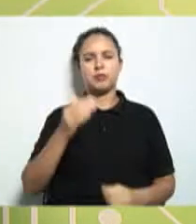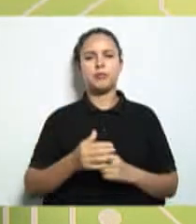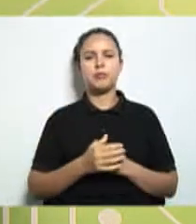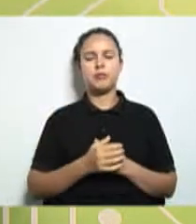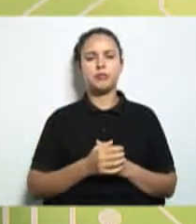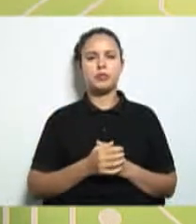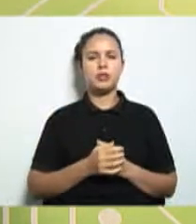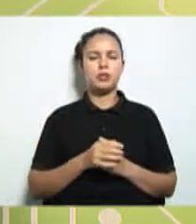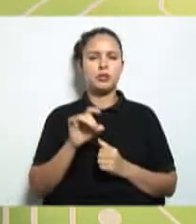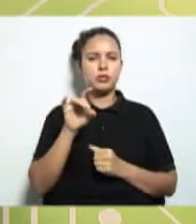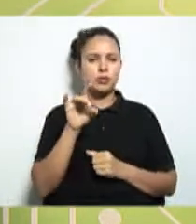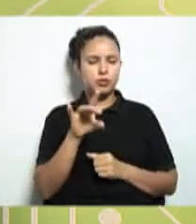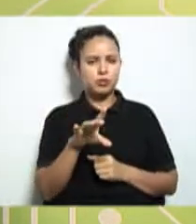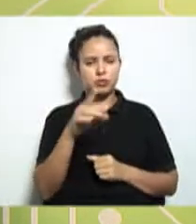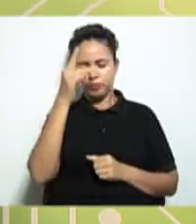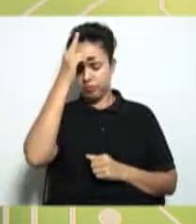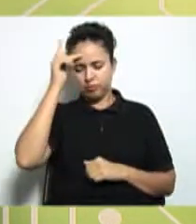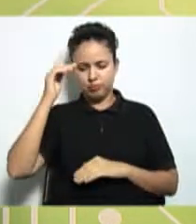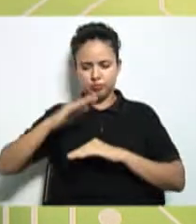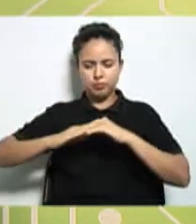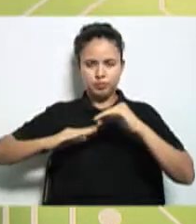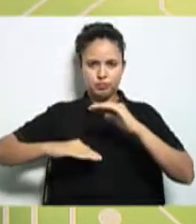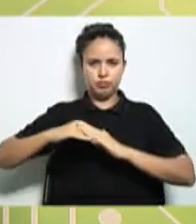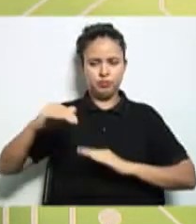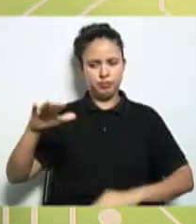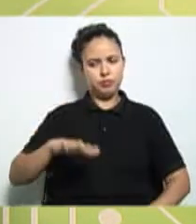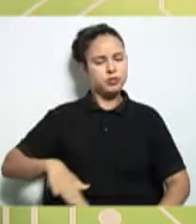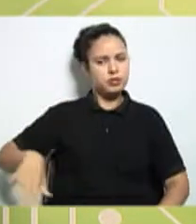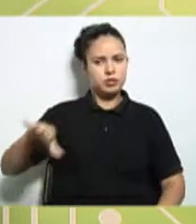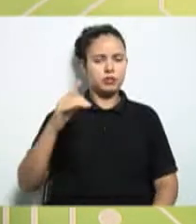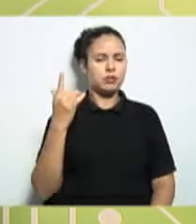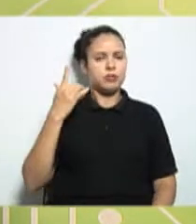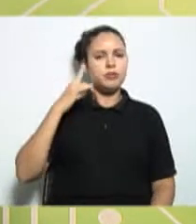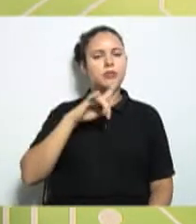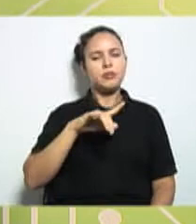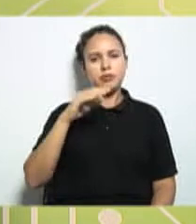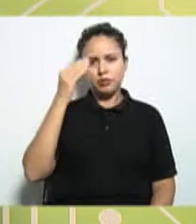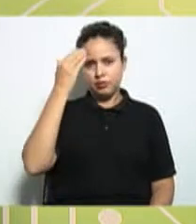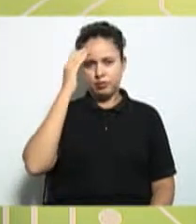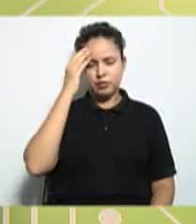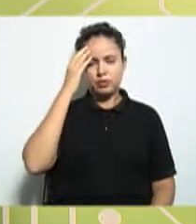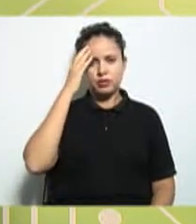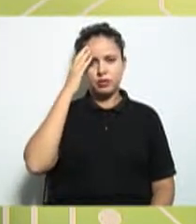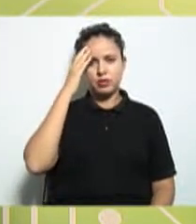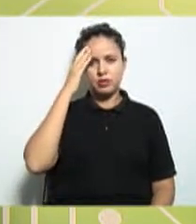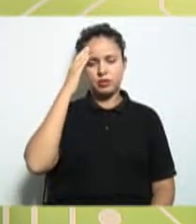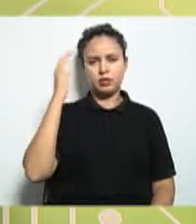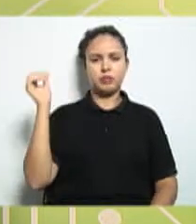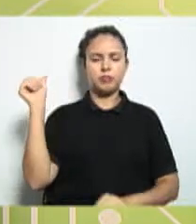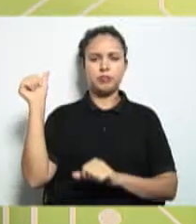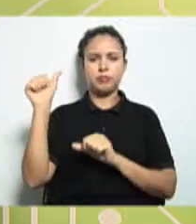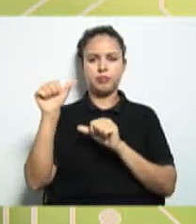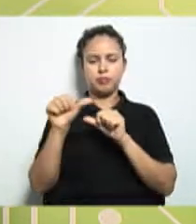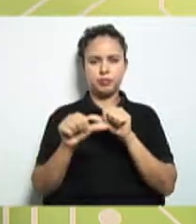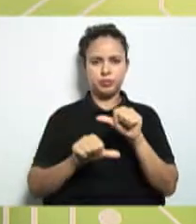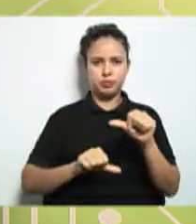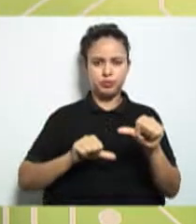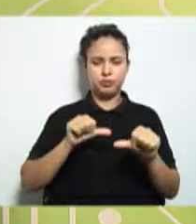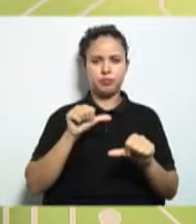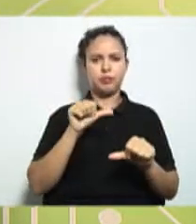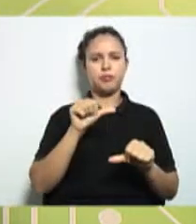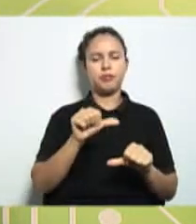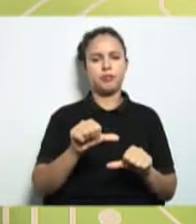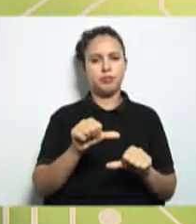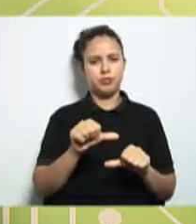que somente especialistas na área conseguiam, né, compreender, também deve